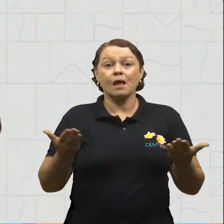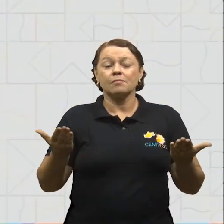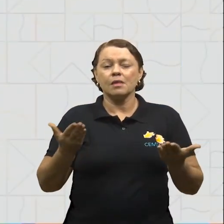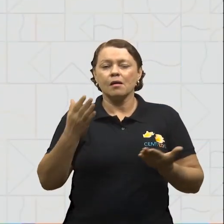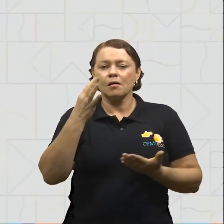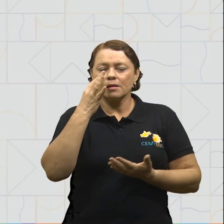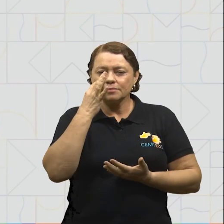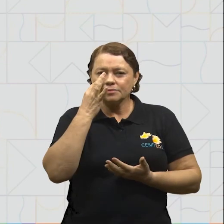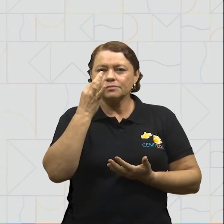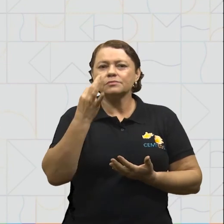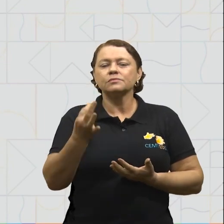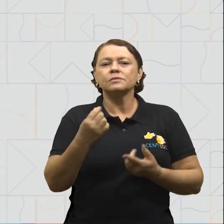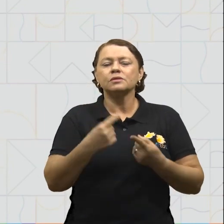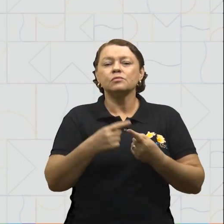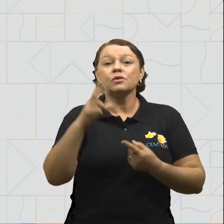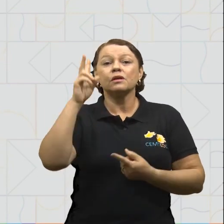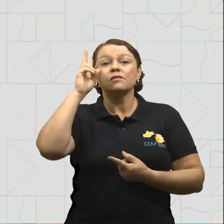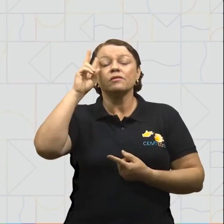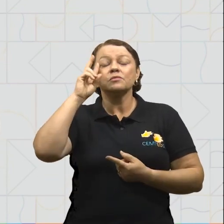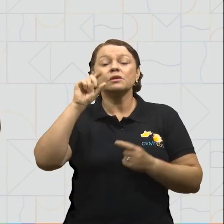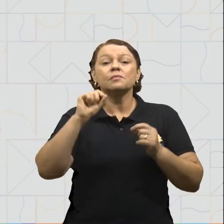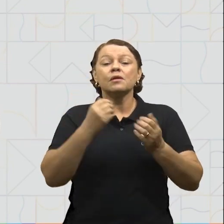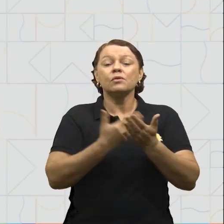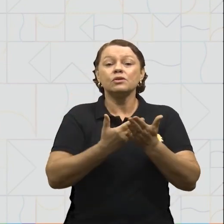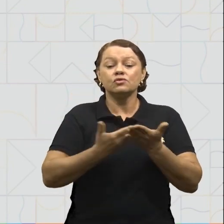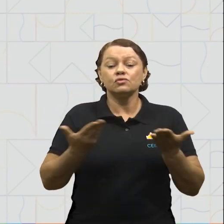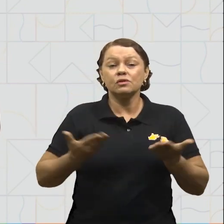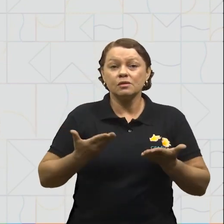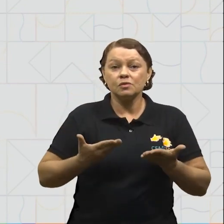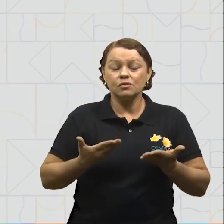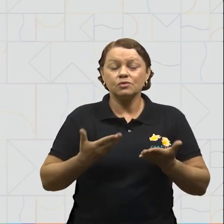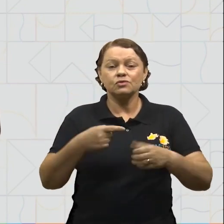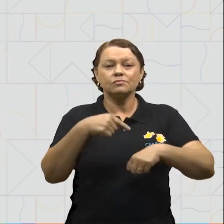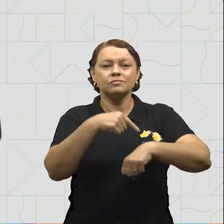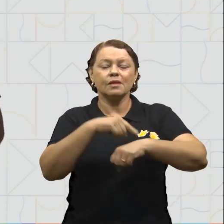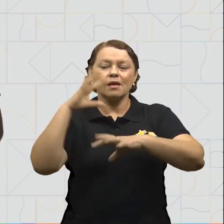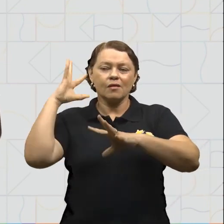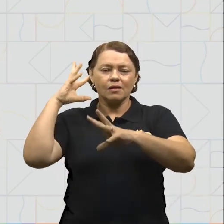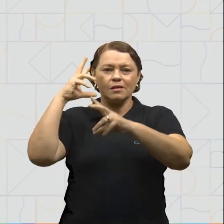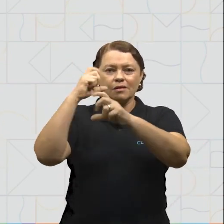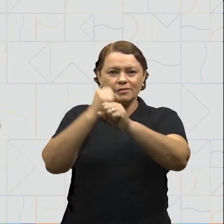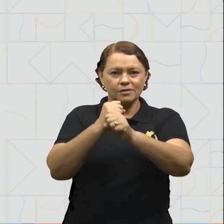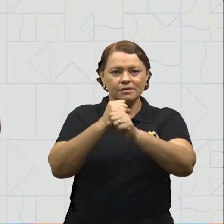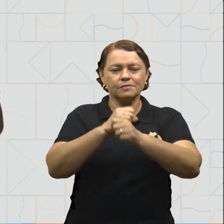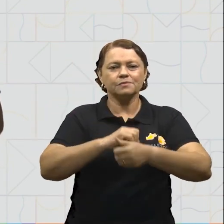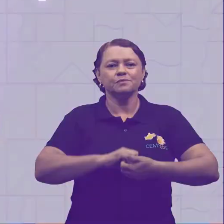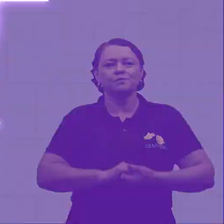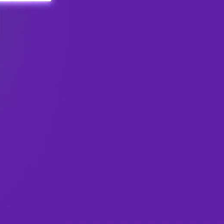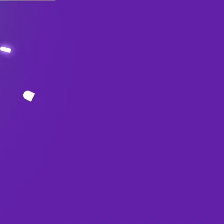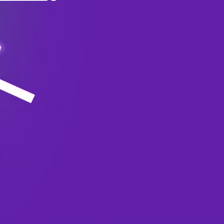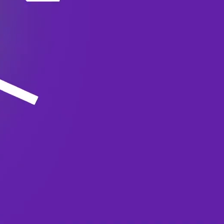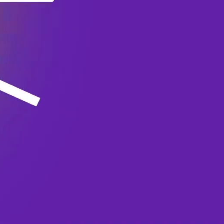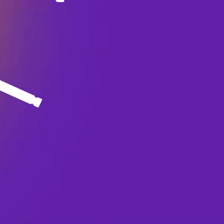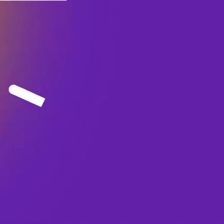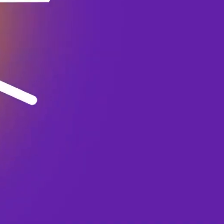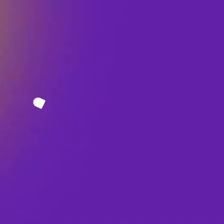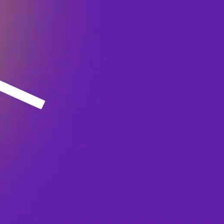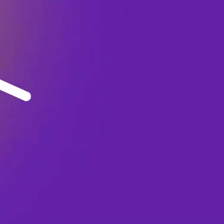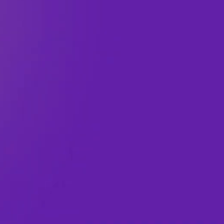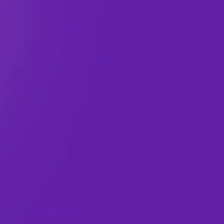muita atenção pois vamos lembrar um pouco do que vimos na aula de hoje chegou a hora da revisão 1